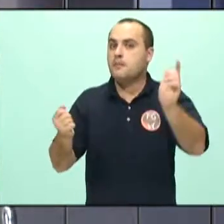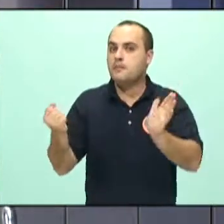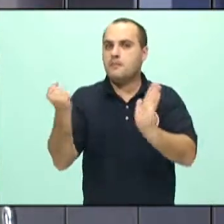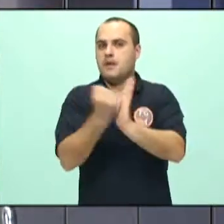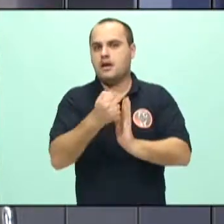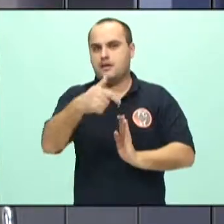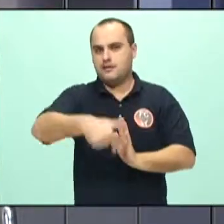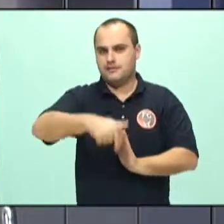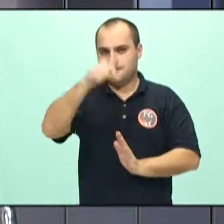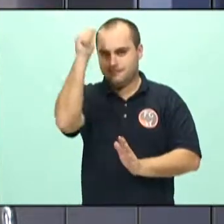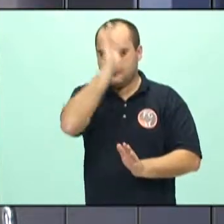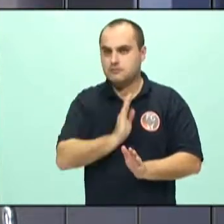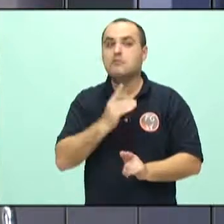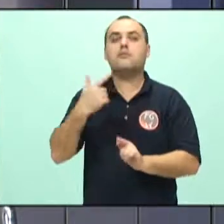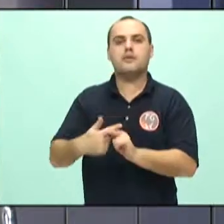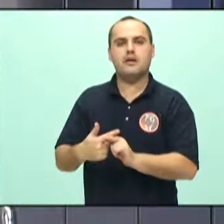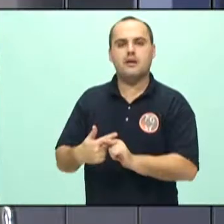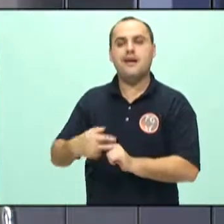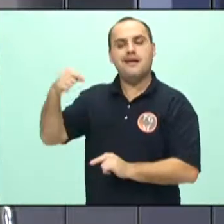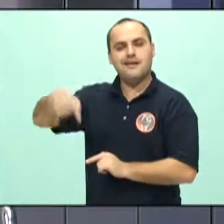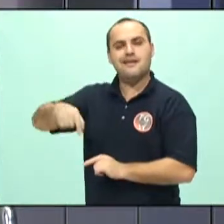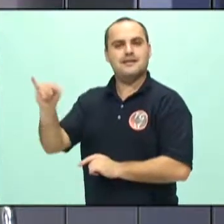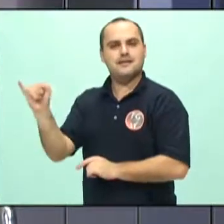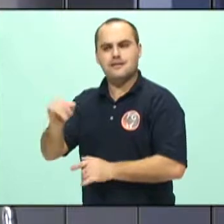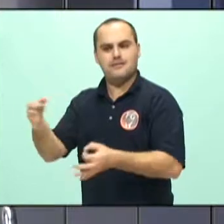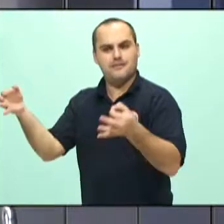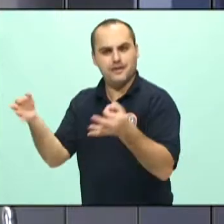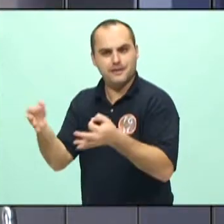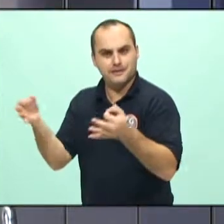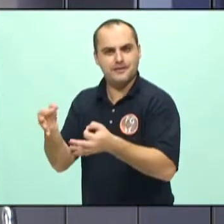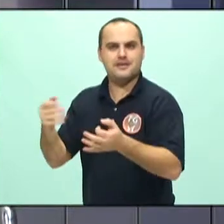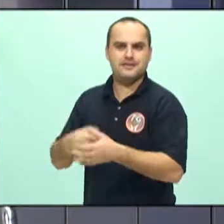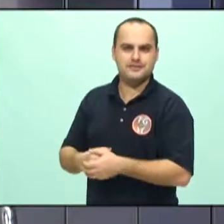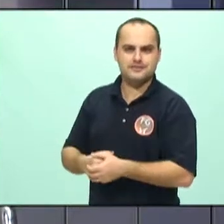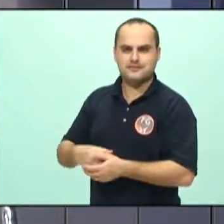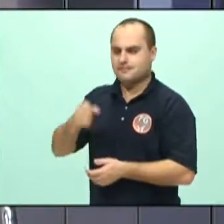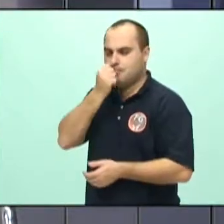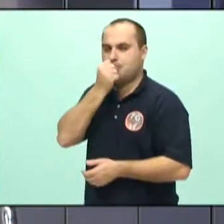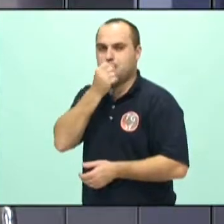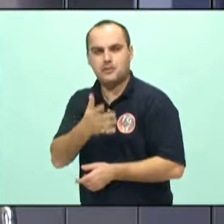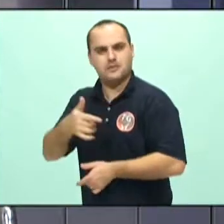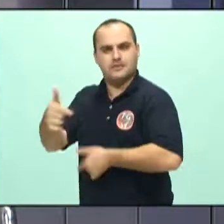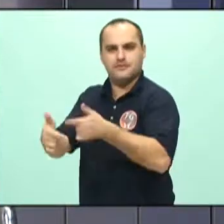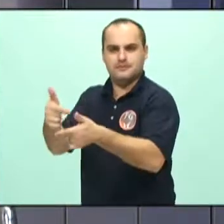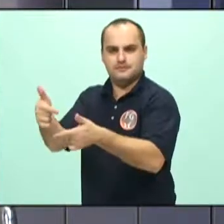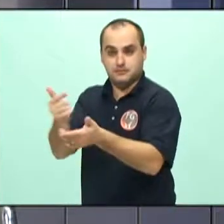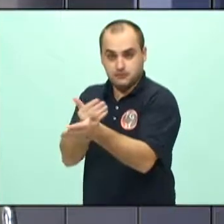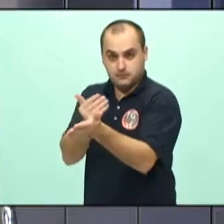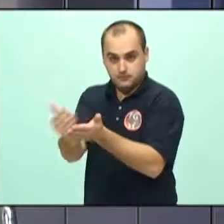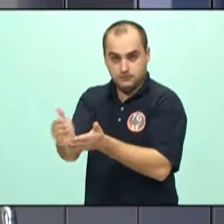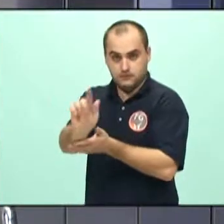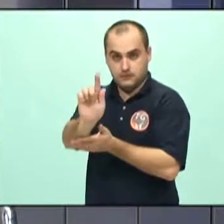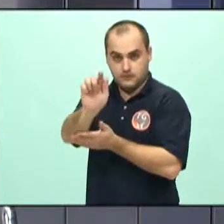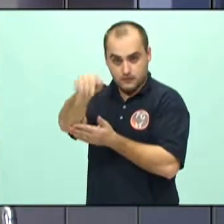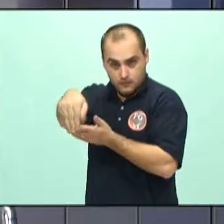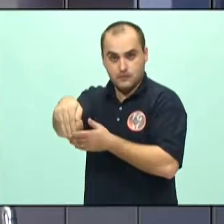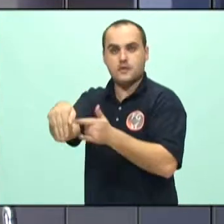Brasil, porque as operações deram muito certo aqui em Itajaí. Nós tivemos um índice de produtividade muito bom. né? Quando nós iniciamos as operações,